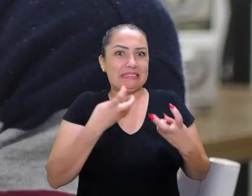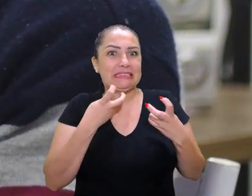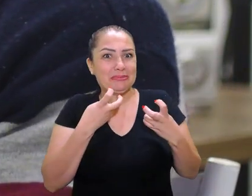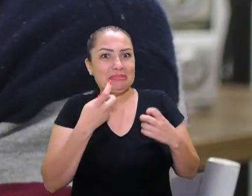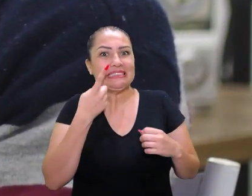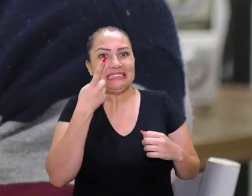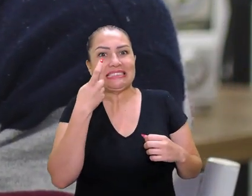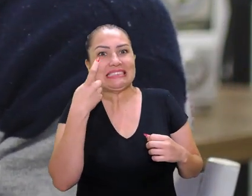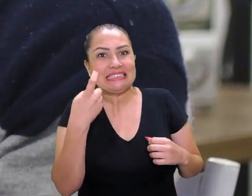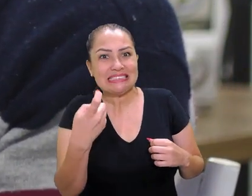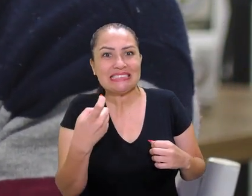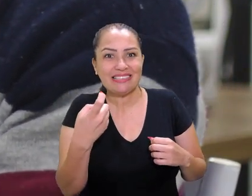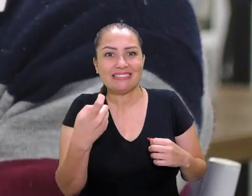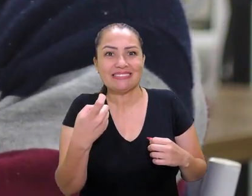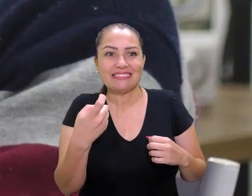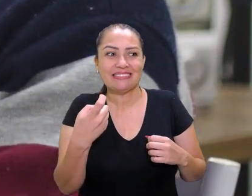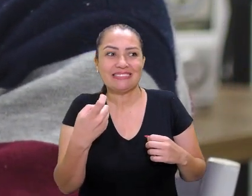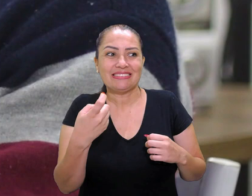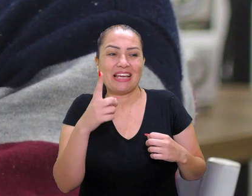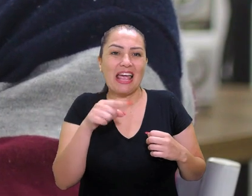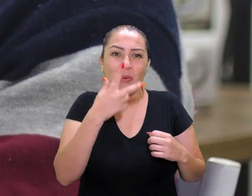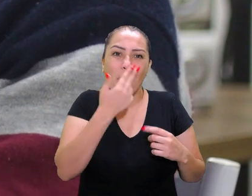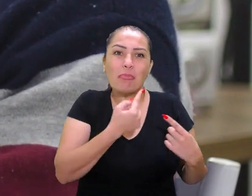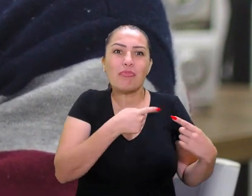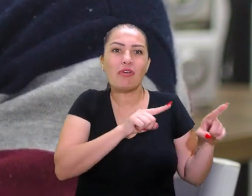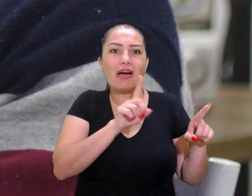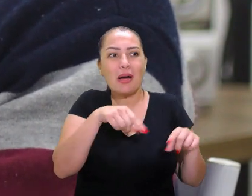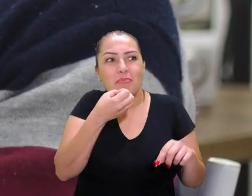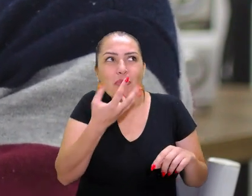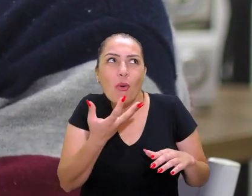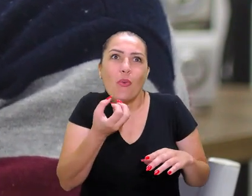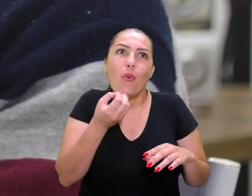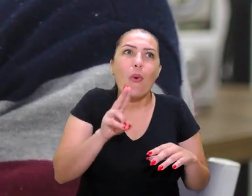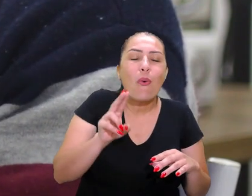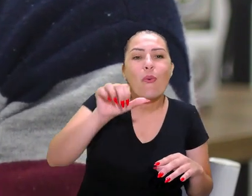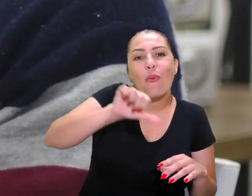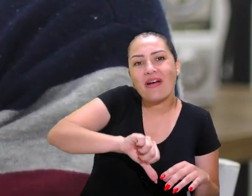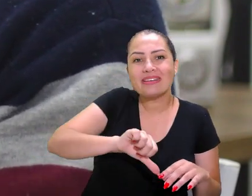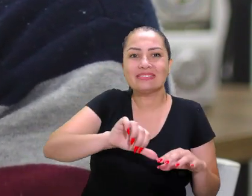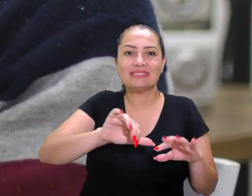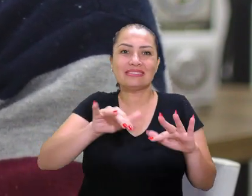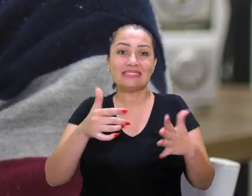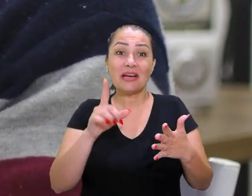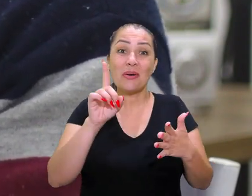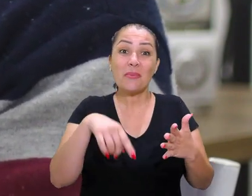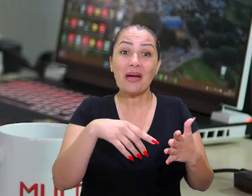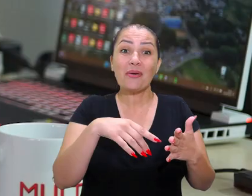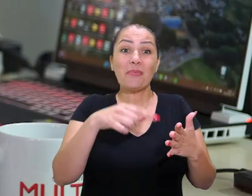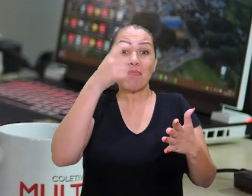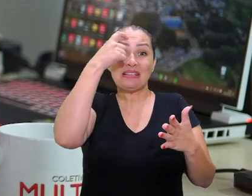na senhora, mas foi bom ou foi ruim? Foi muito bom. Porque parecia que era ele que estava me dando essa